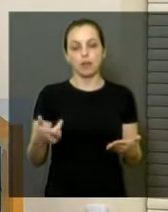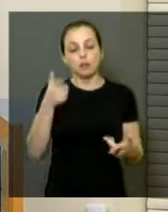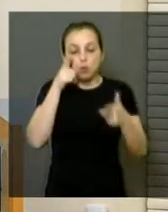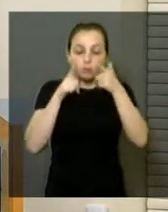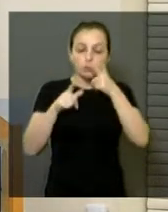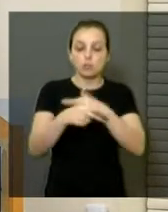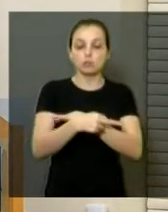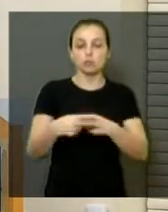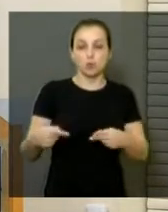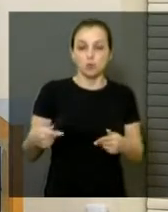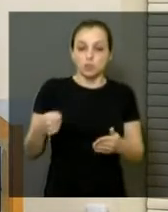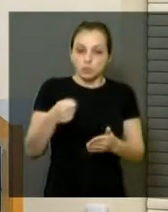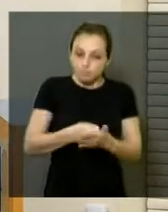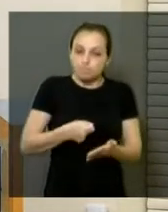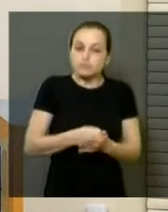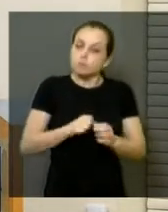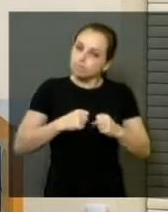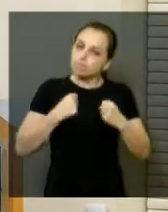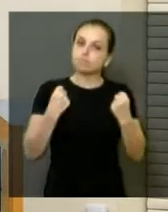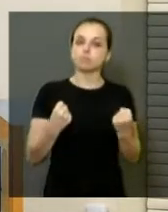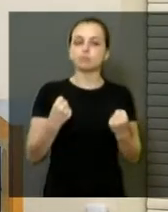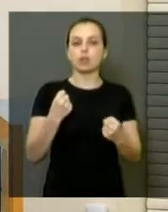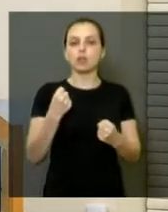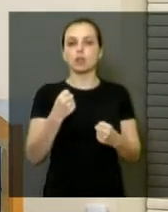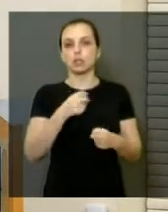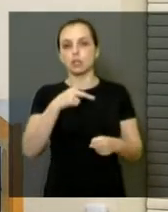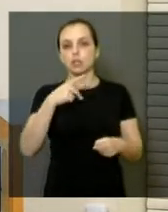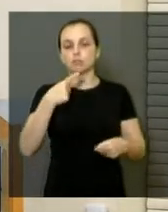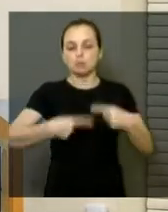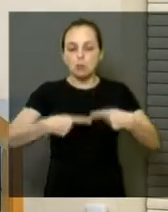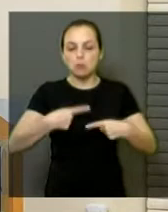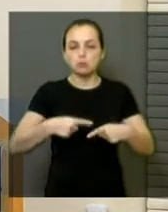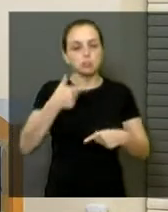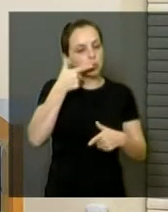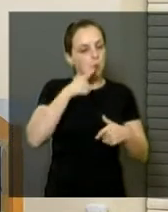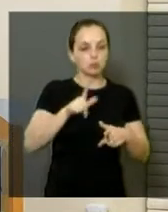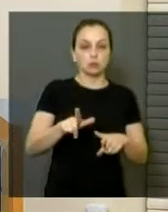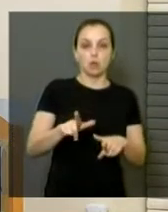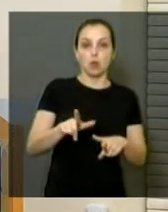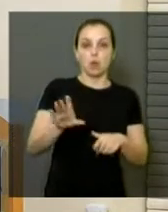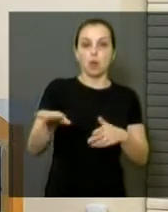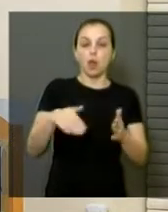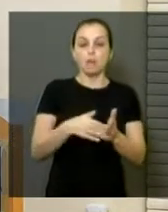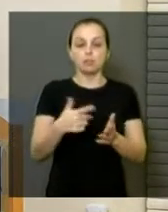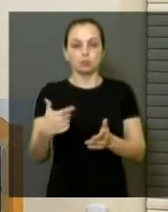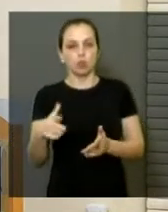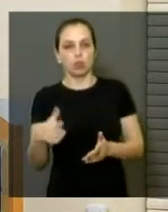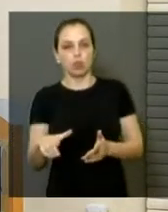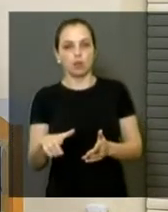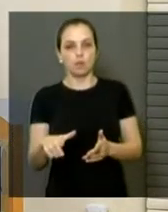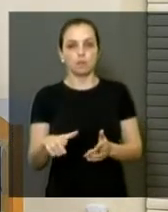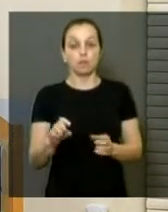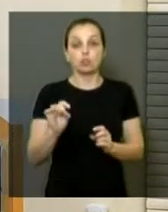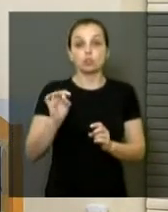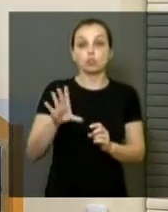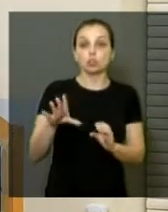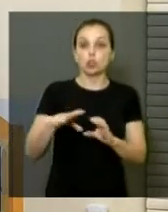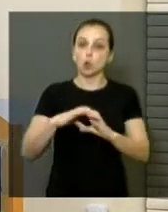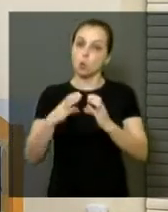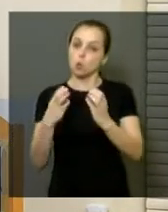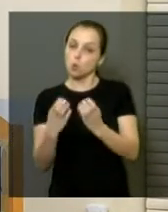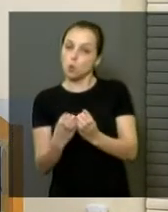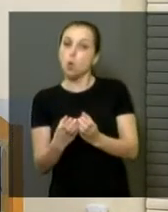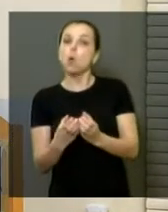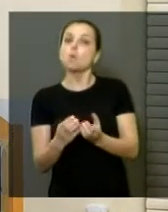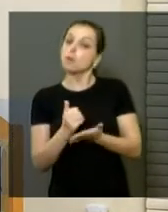você, na política, naquele momento não conseguiu, sem limites. E aí, ele não só tem uma equipe que